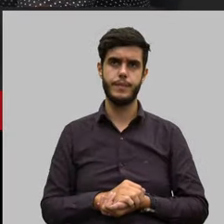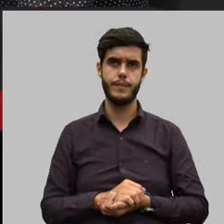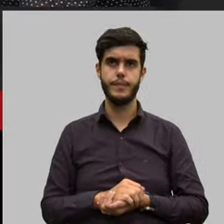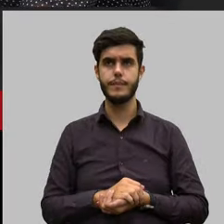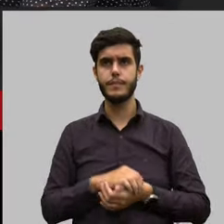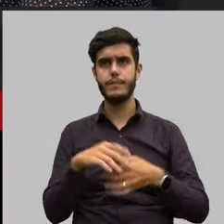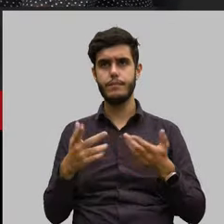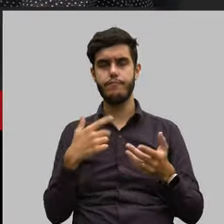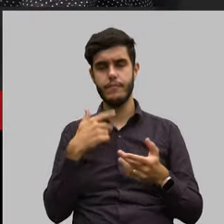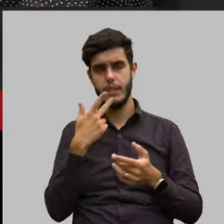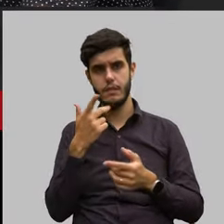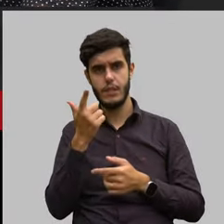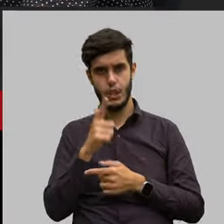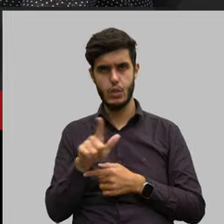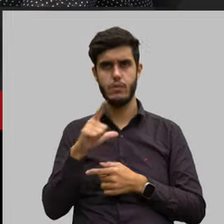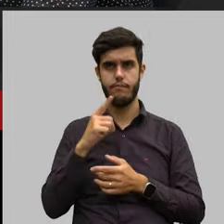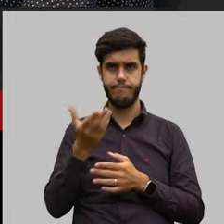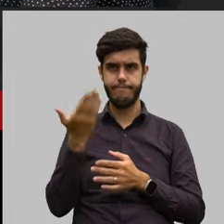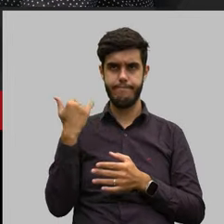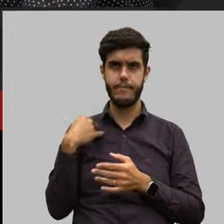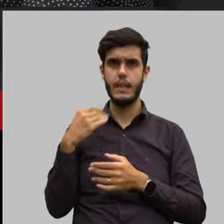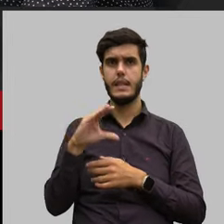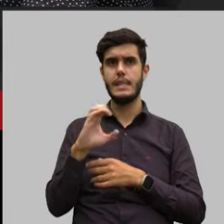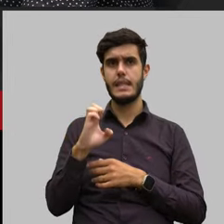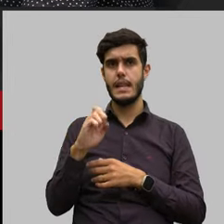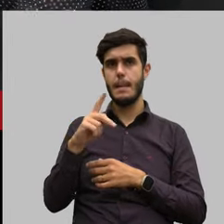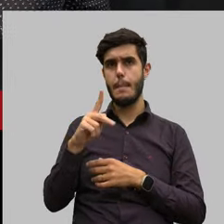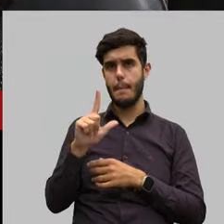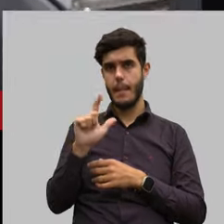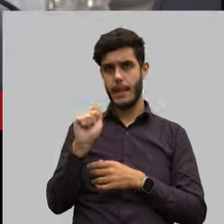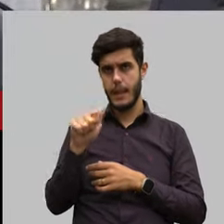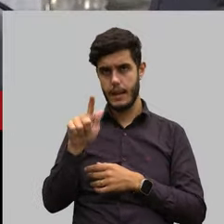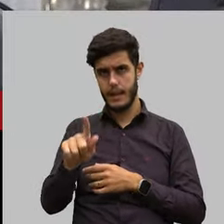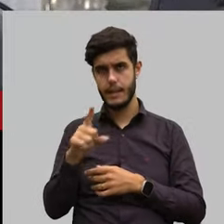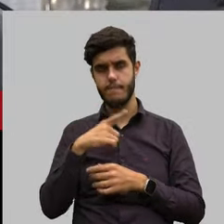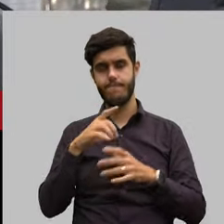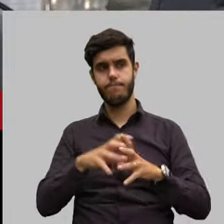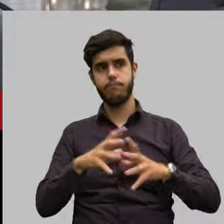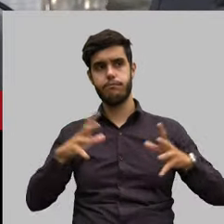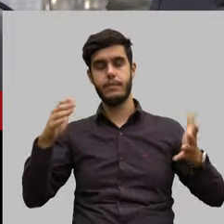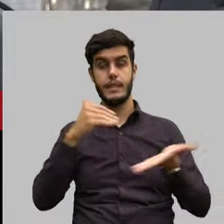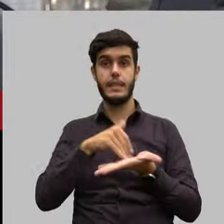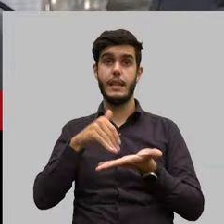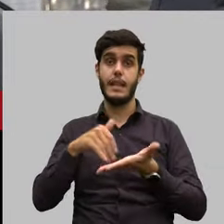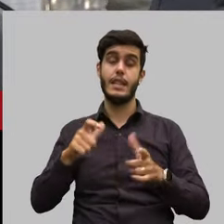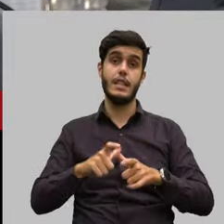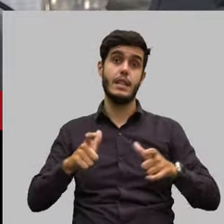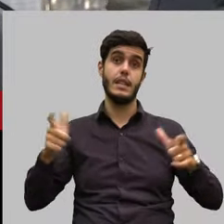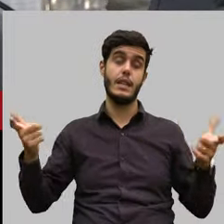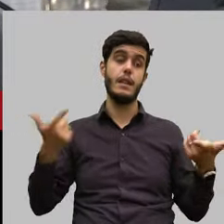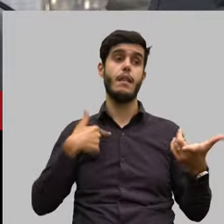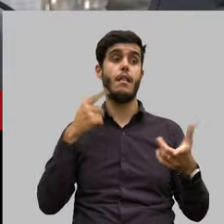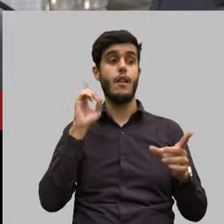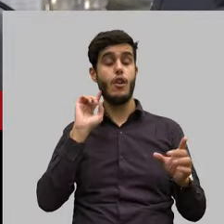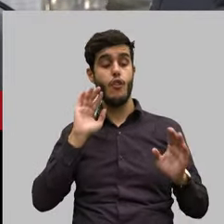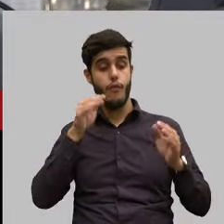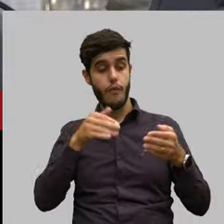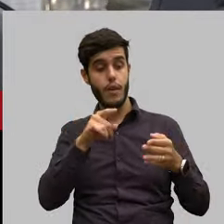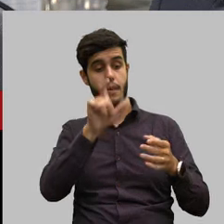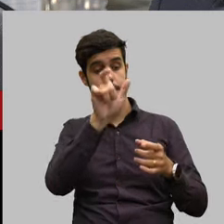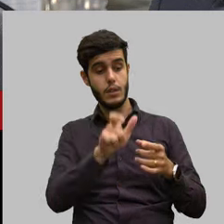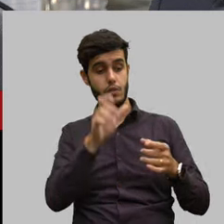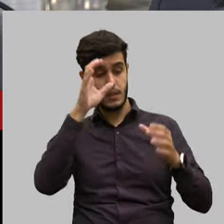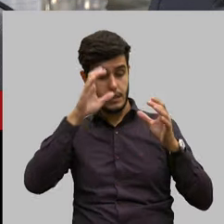eu disse no começo a cag é uma secretaria extremamente volumosa com foco em melhoria do atendimento ao cidadão e